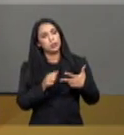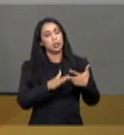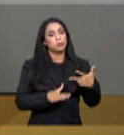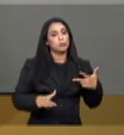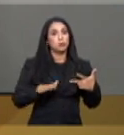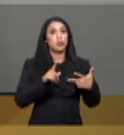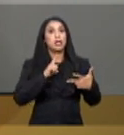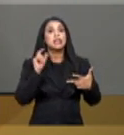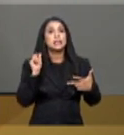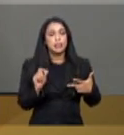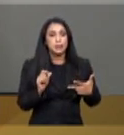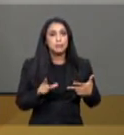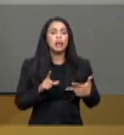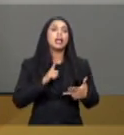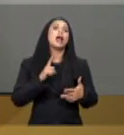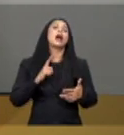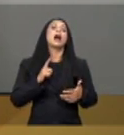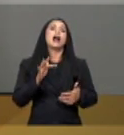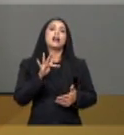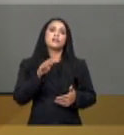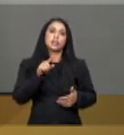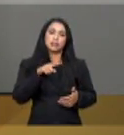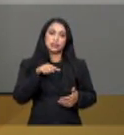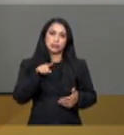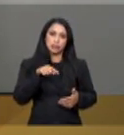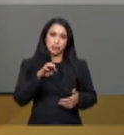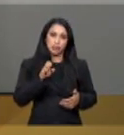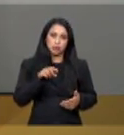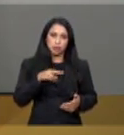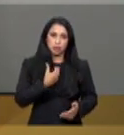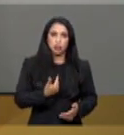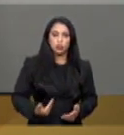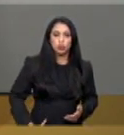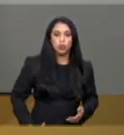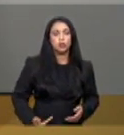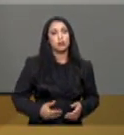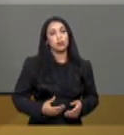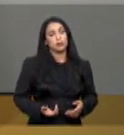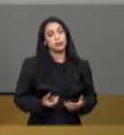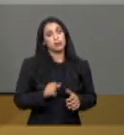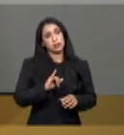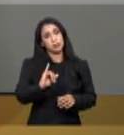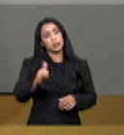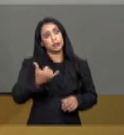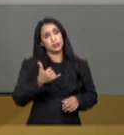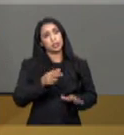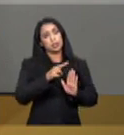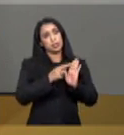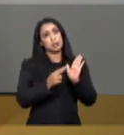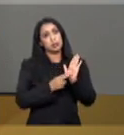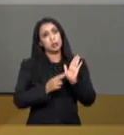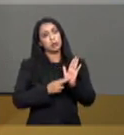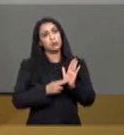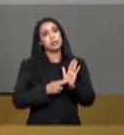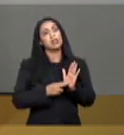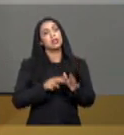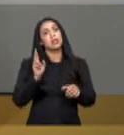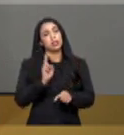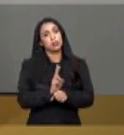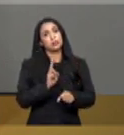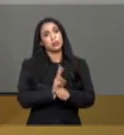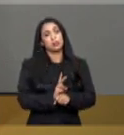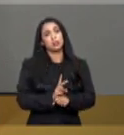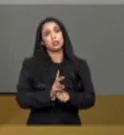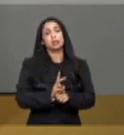é fato que também a fazenda pública se beneficia das normas que resguardem a segurança jurídica como corolário do Estado de